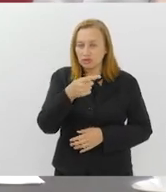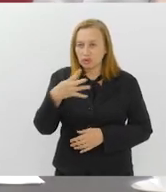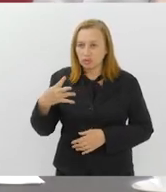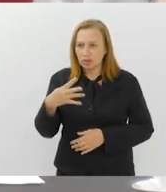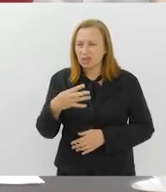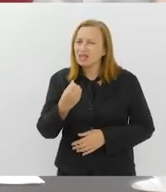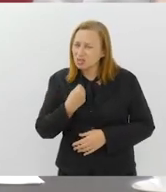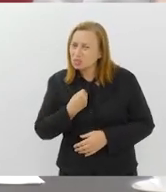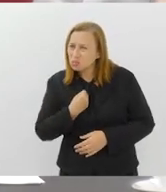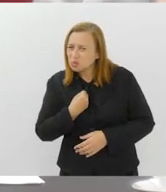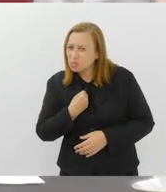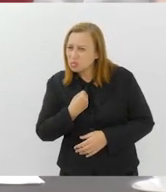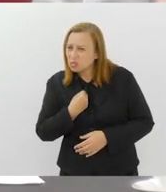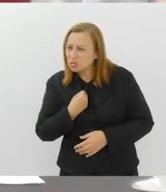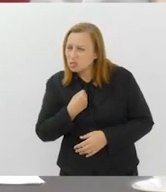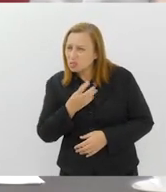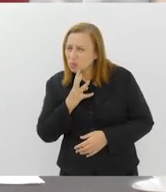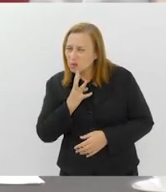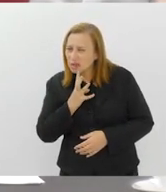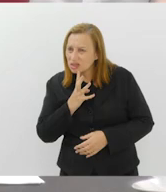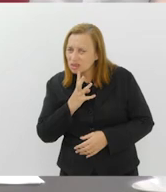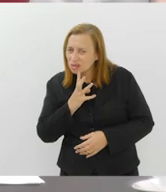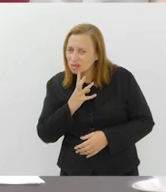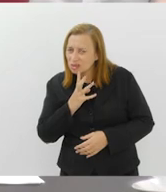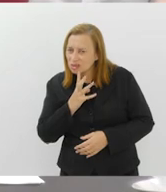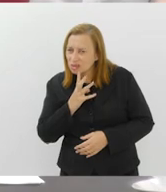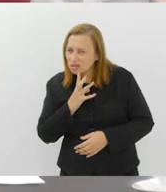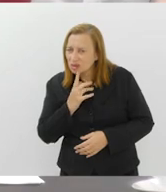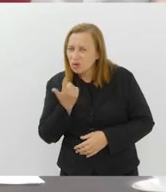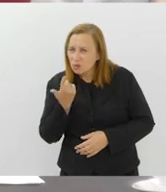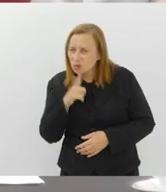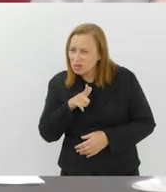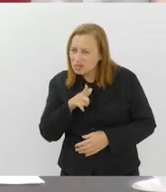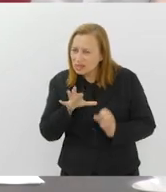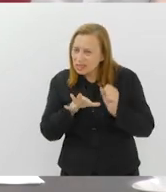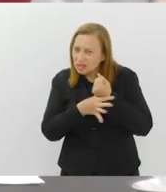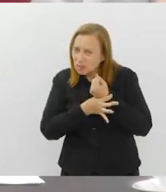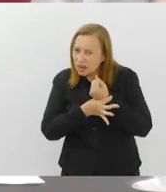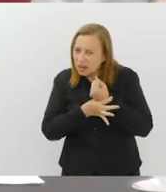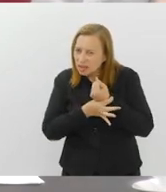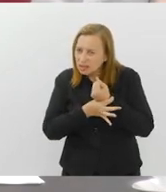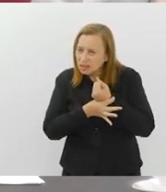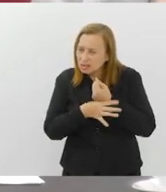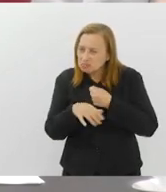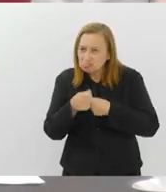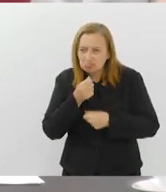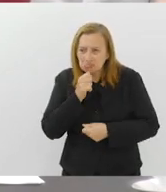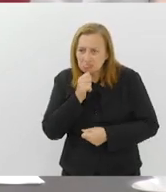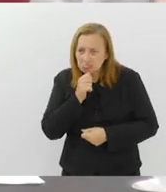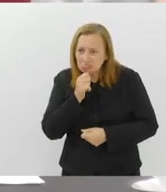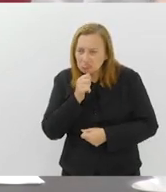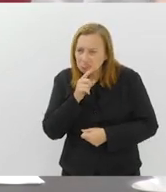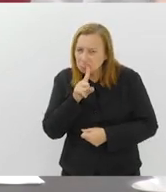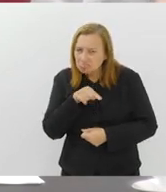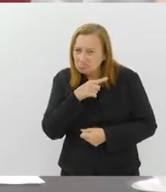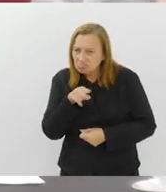Esse número, vocês têm conhecimento desse número, e aí conseguem garantir que não há nenhum tipo de